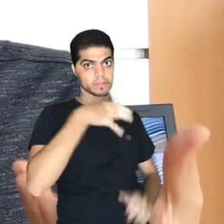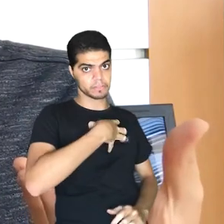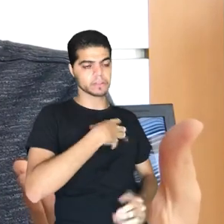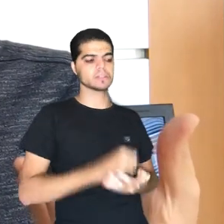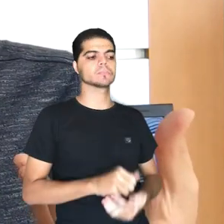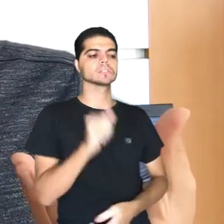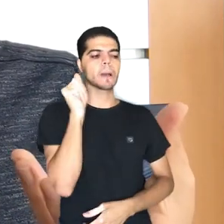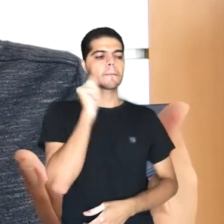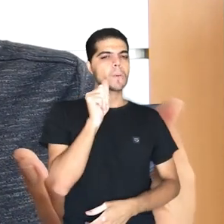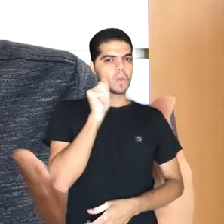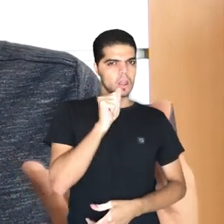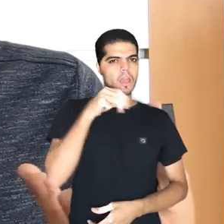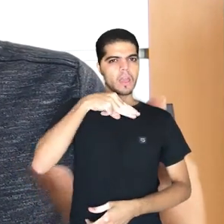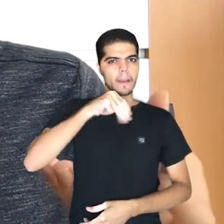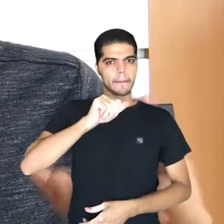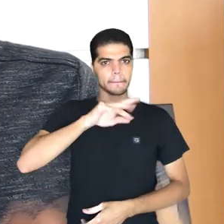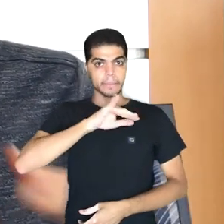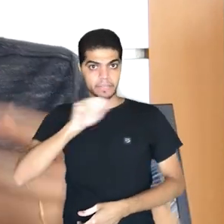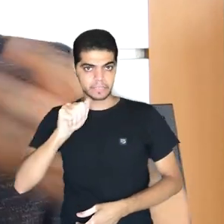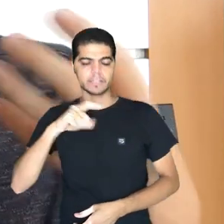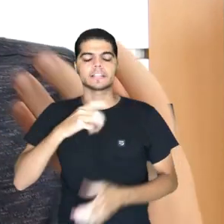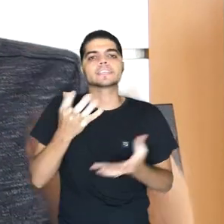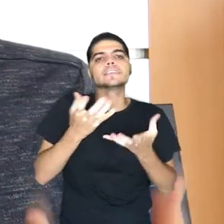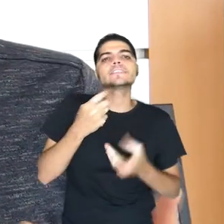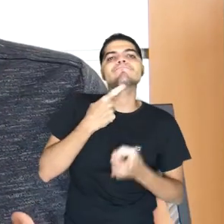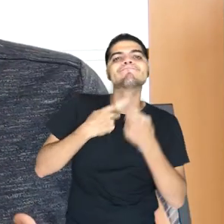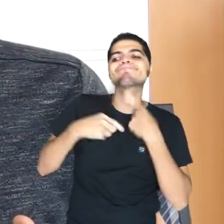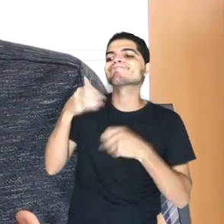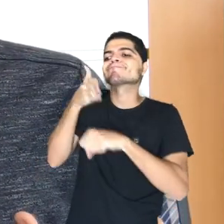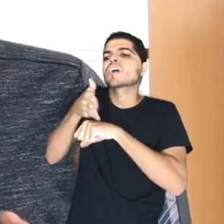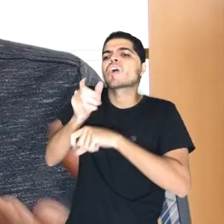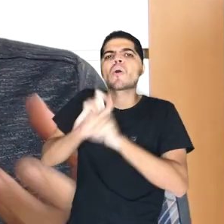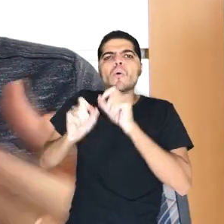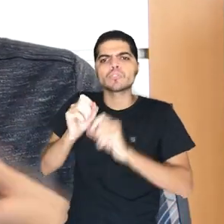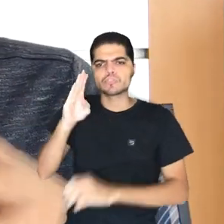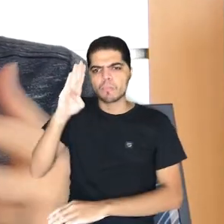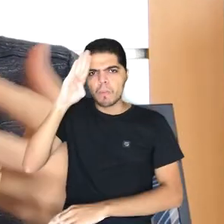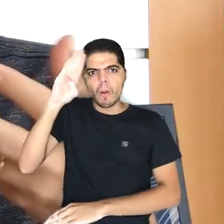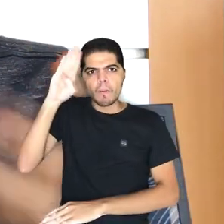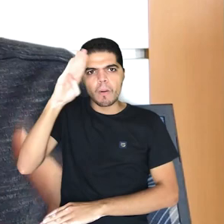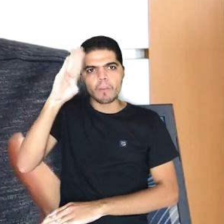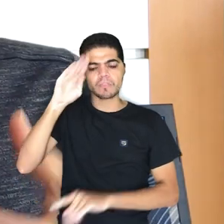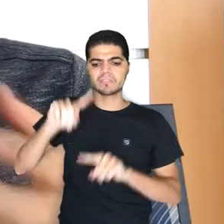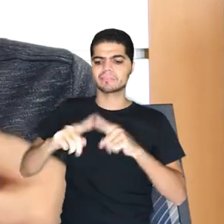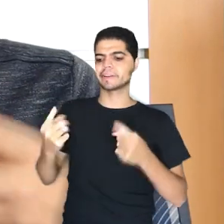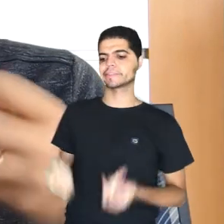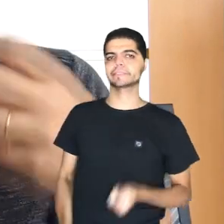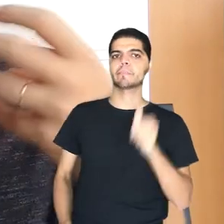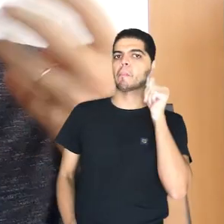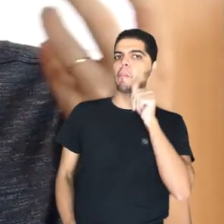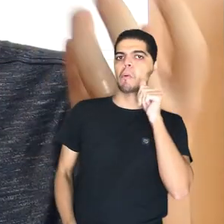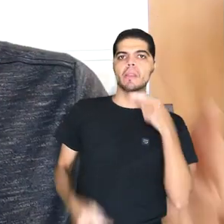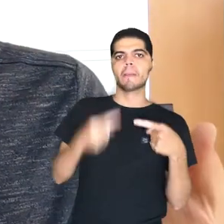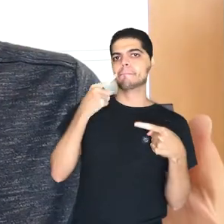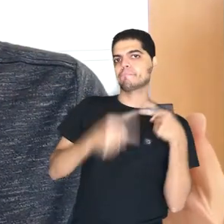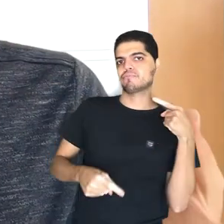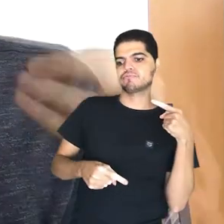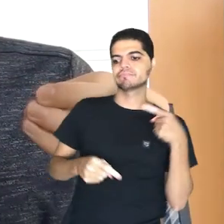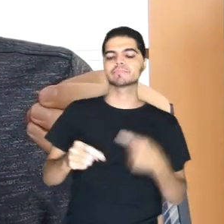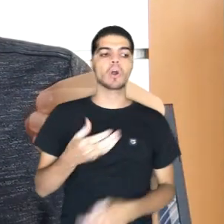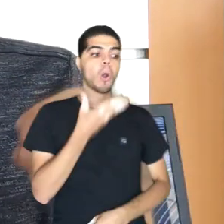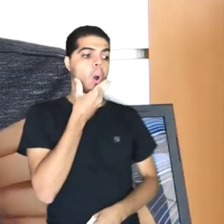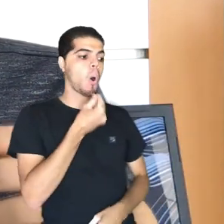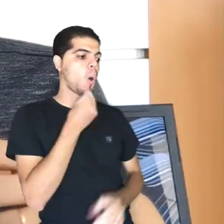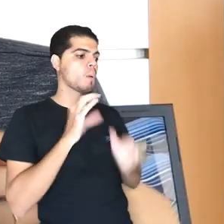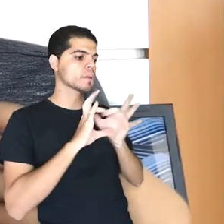queria ingressar no Exército da Libertação Brasileiro, mas não podia fazer isso porque ela era uma mulher e o exército aceitava apenas homens.